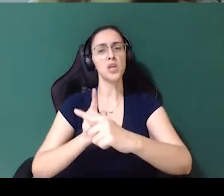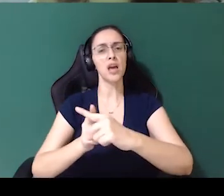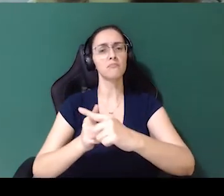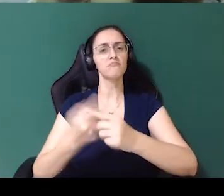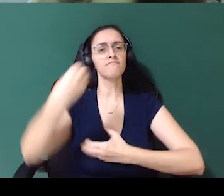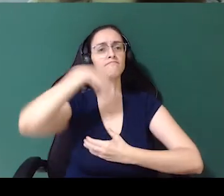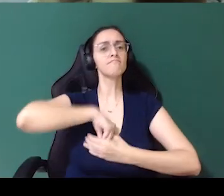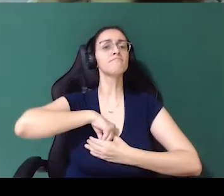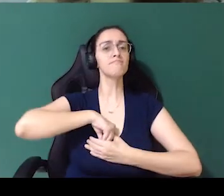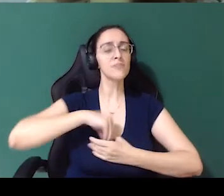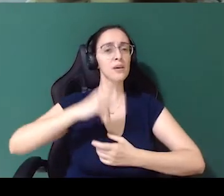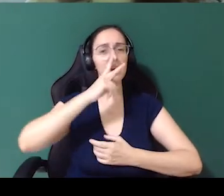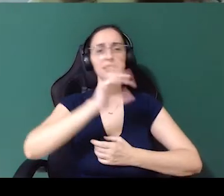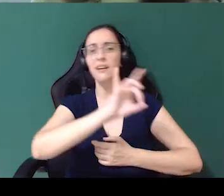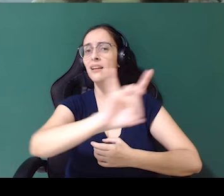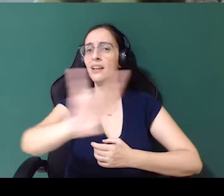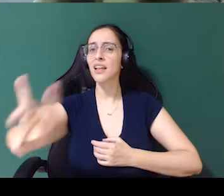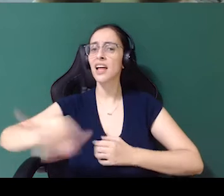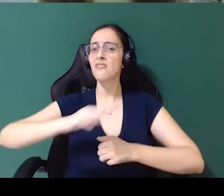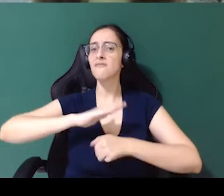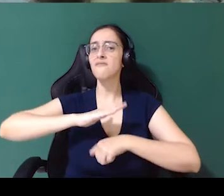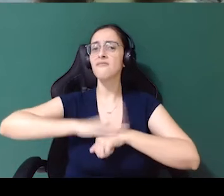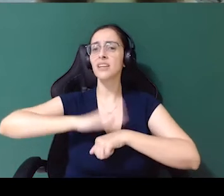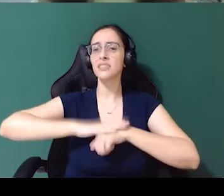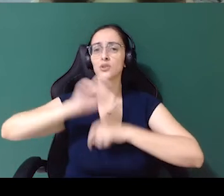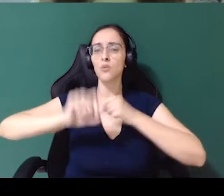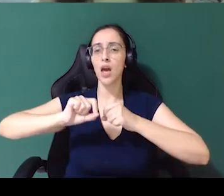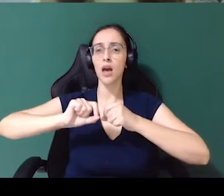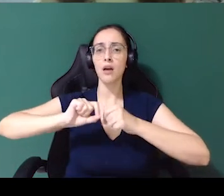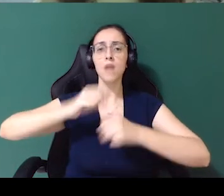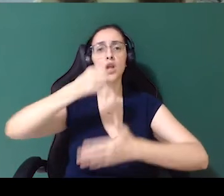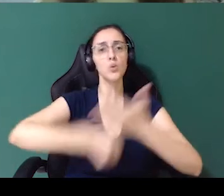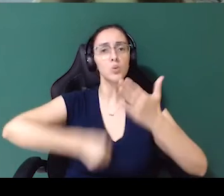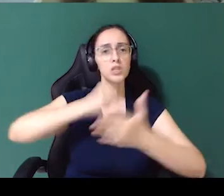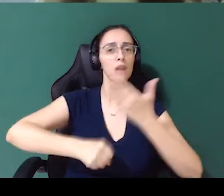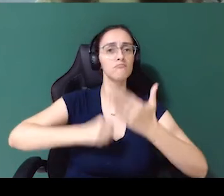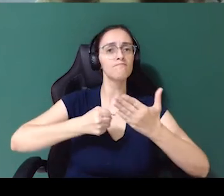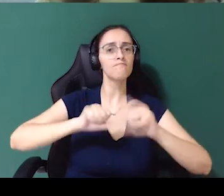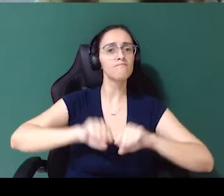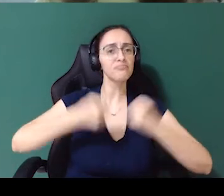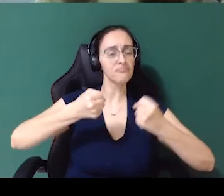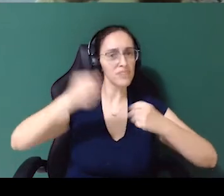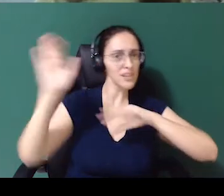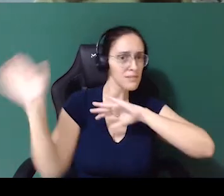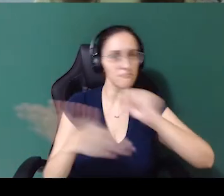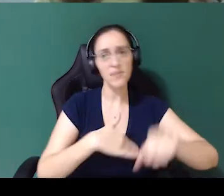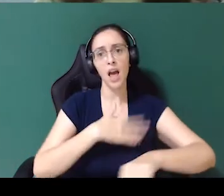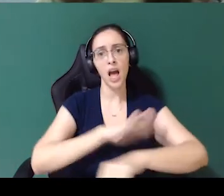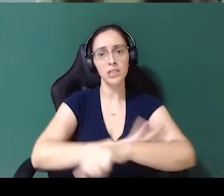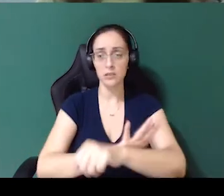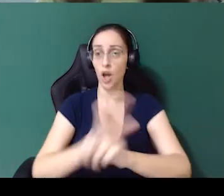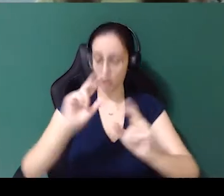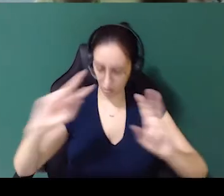essa pessoa está fazendo para a luta antirracista. Então, não tem problema que você se reconheça